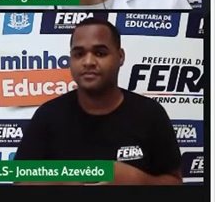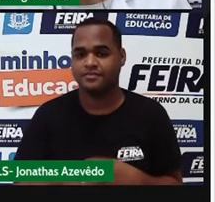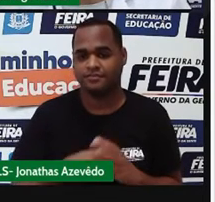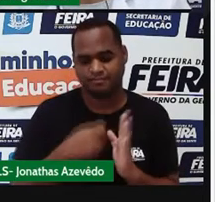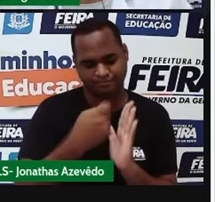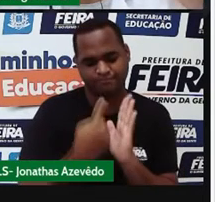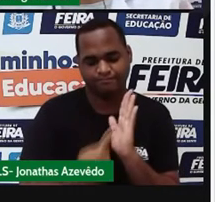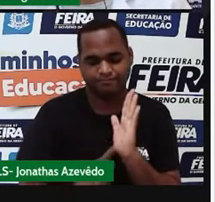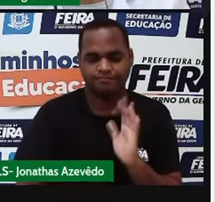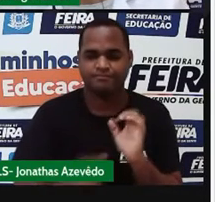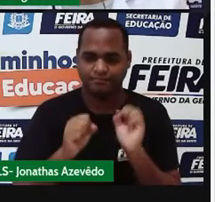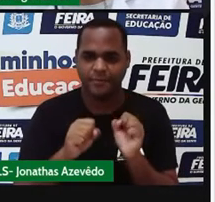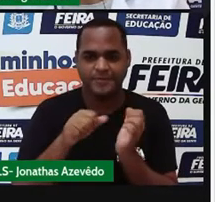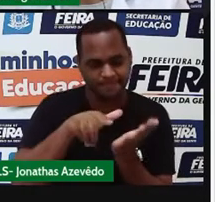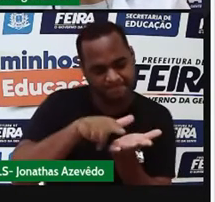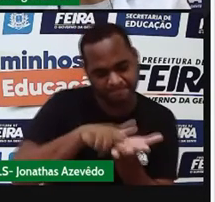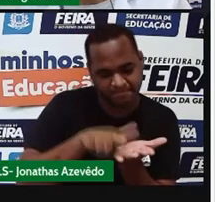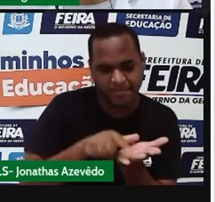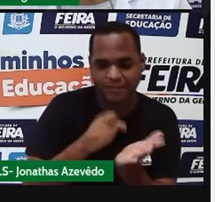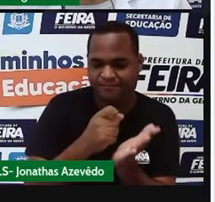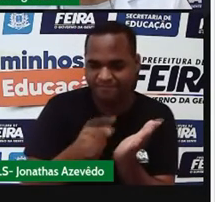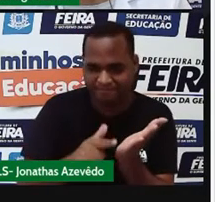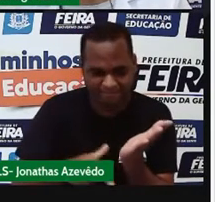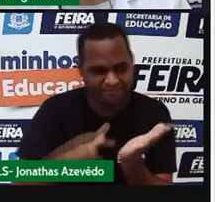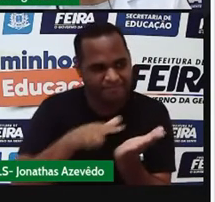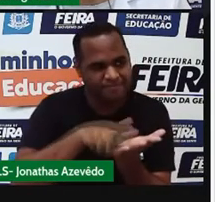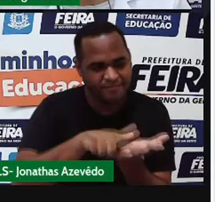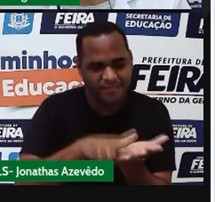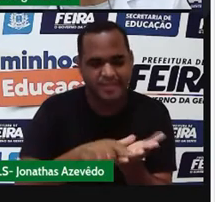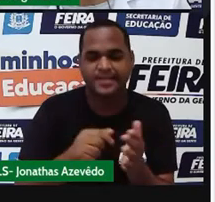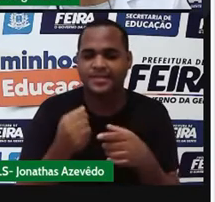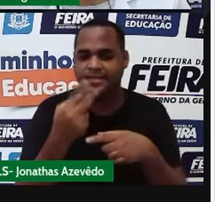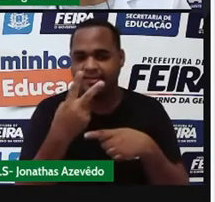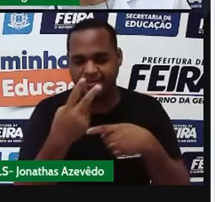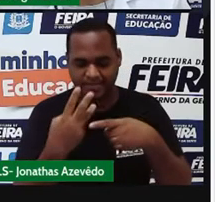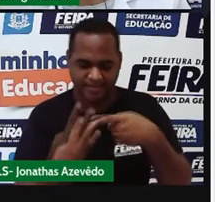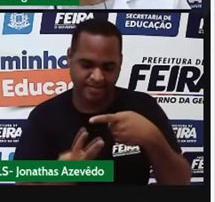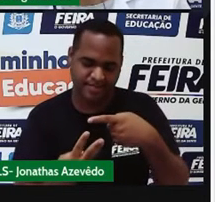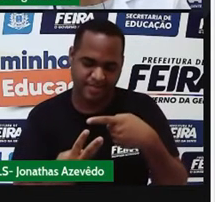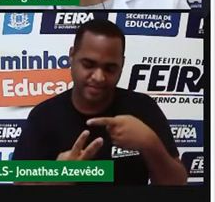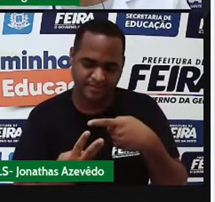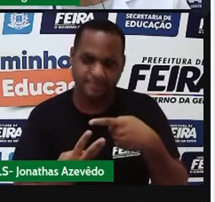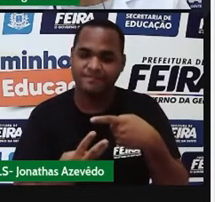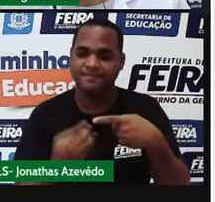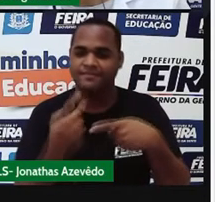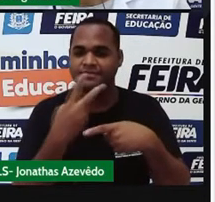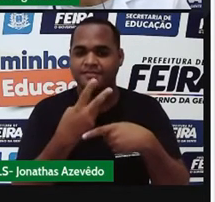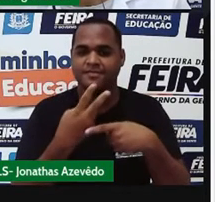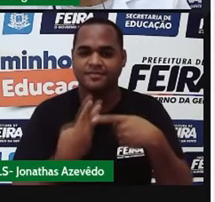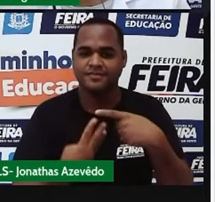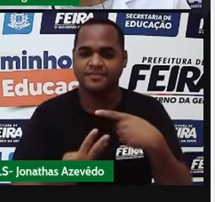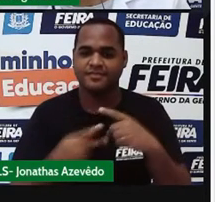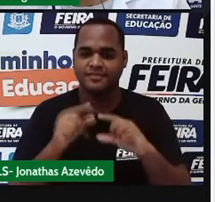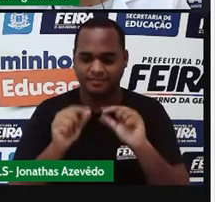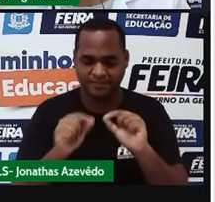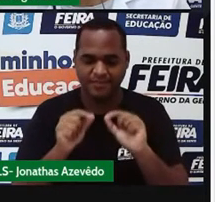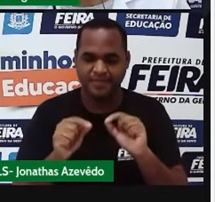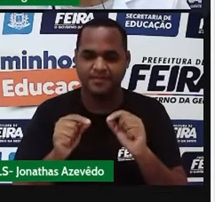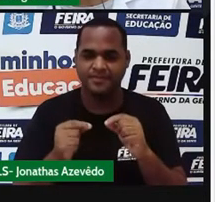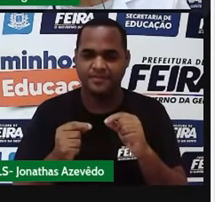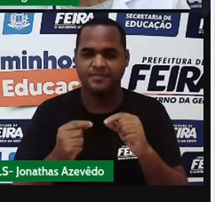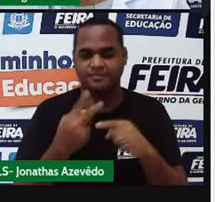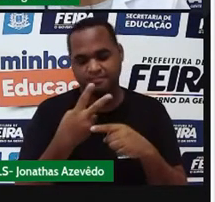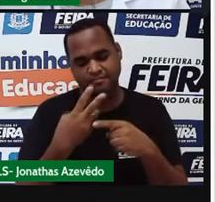por exemplo uma folha de papel né dois terços é como a gente leva aquela fração tá a gente faz assim ó escreve